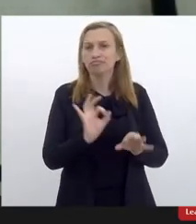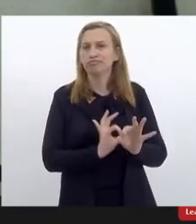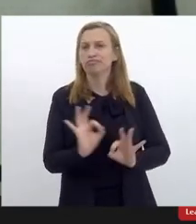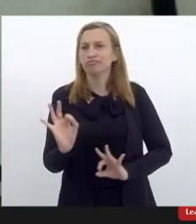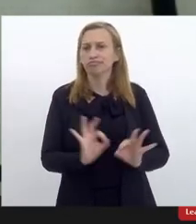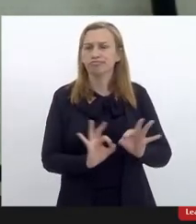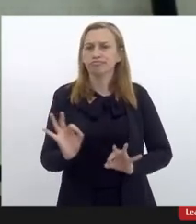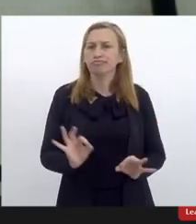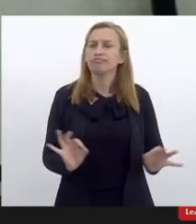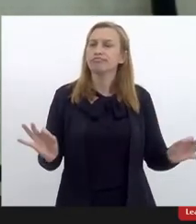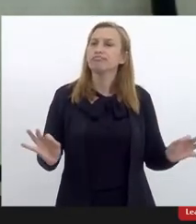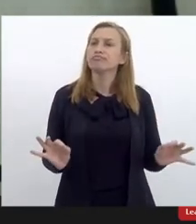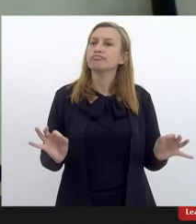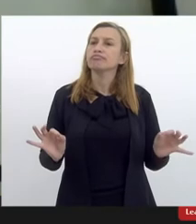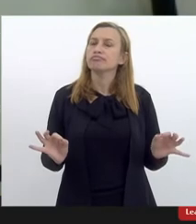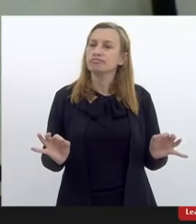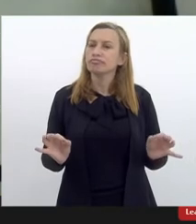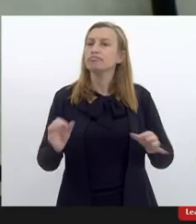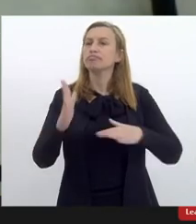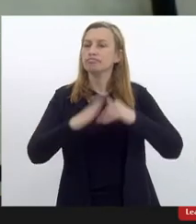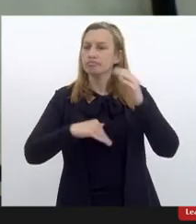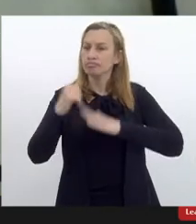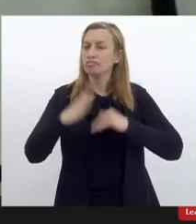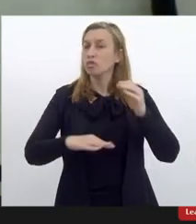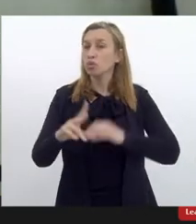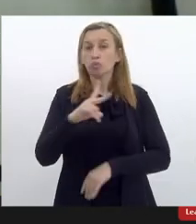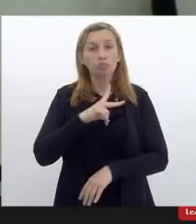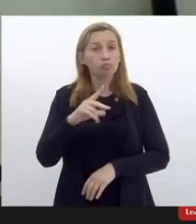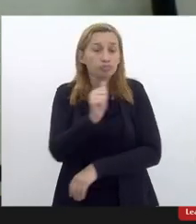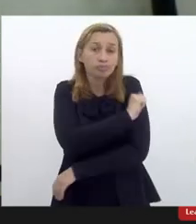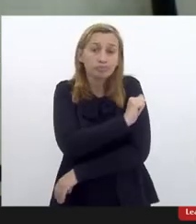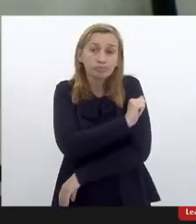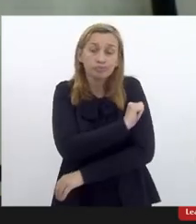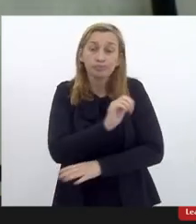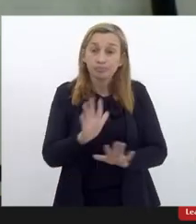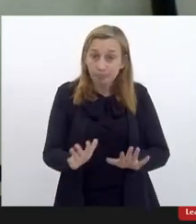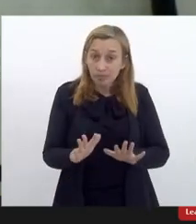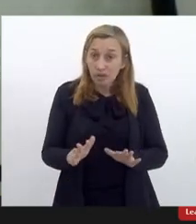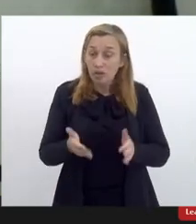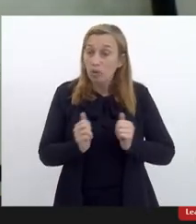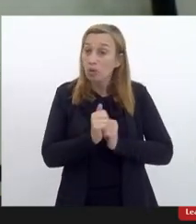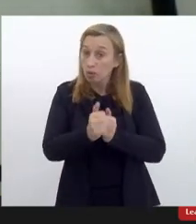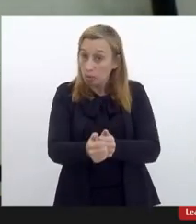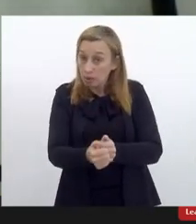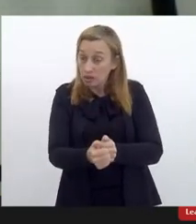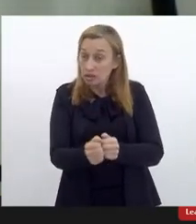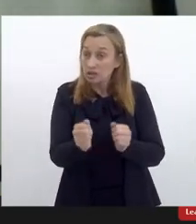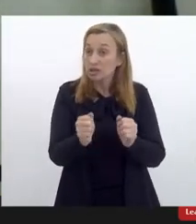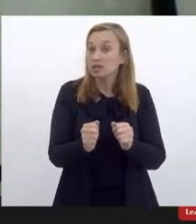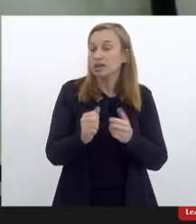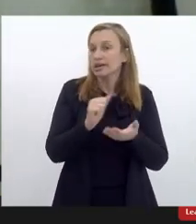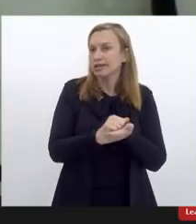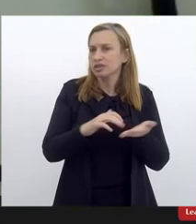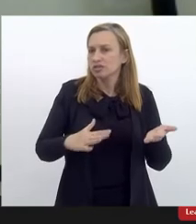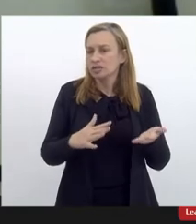preparação dos profissionais e também do próprio aluno. Porque para efeito de um acompanhamento de atividade remota, você tem que